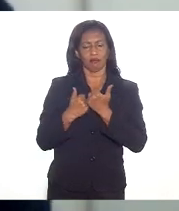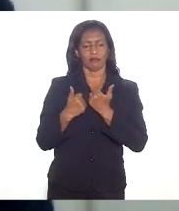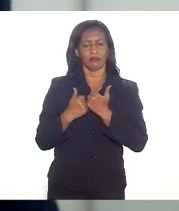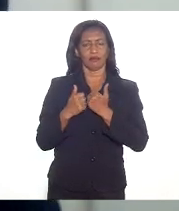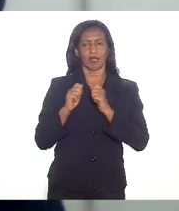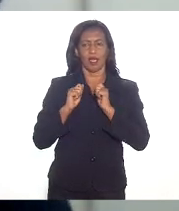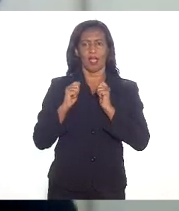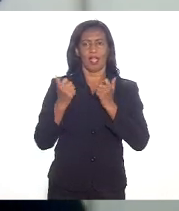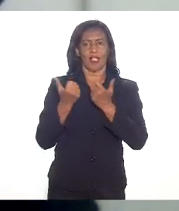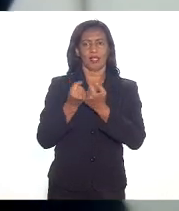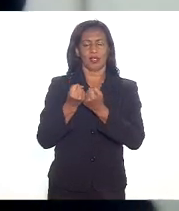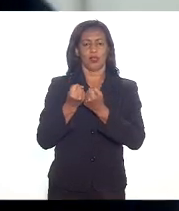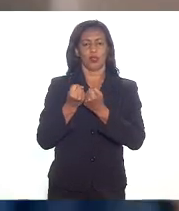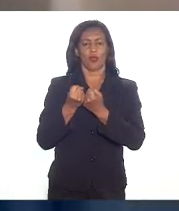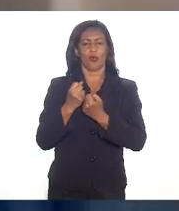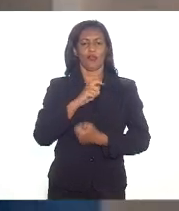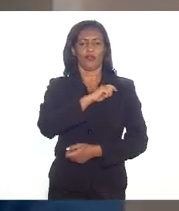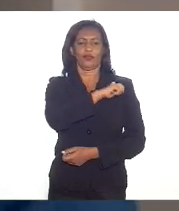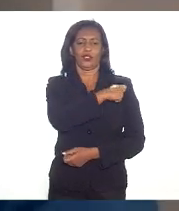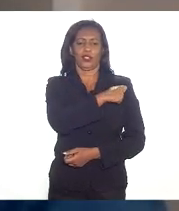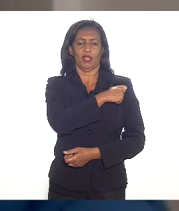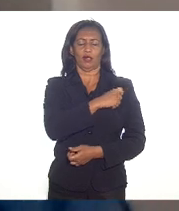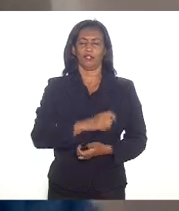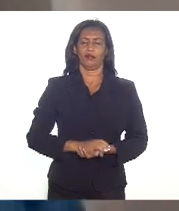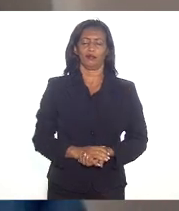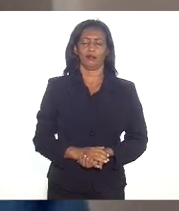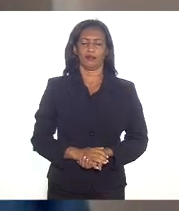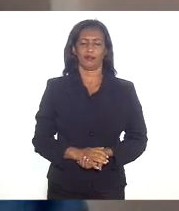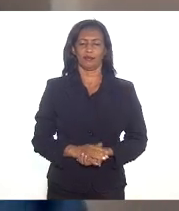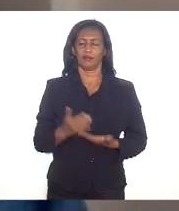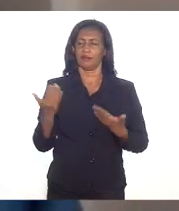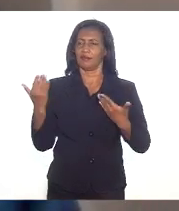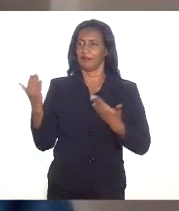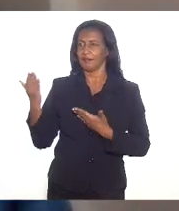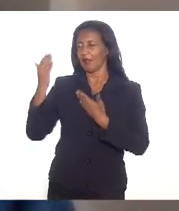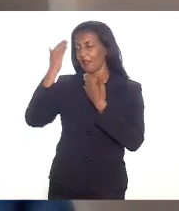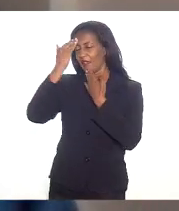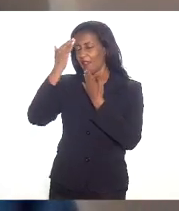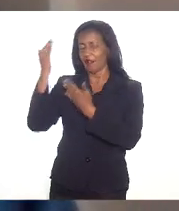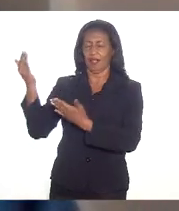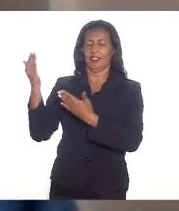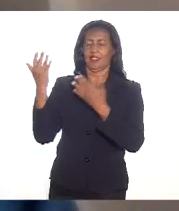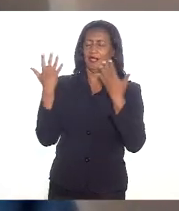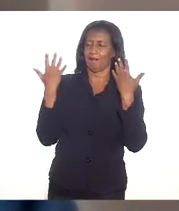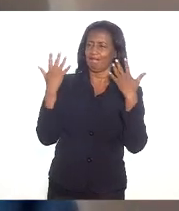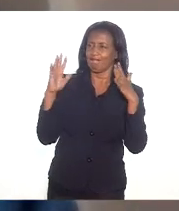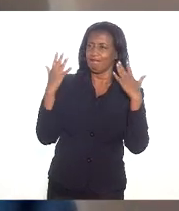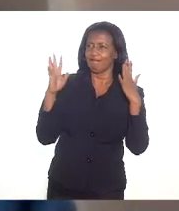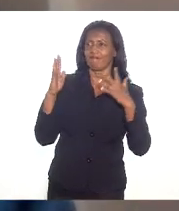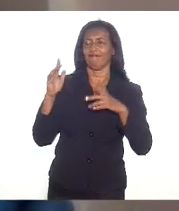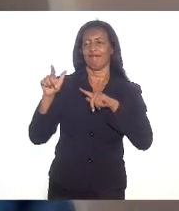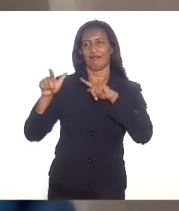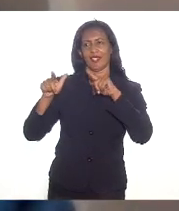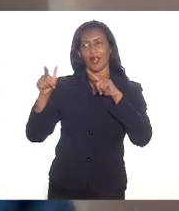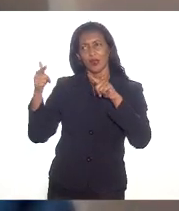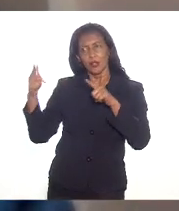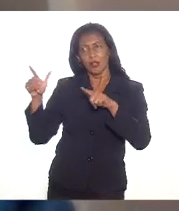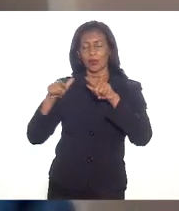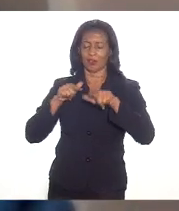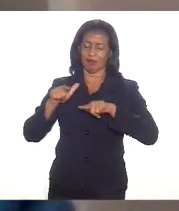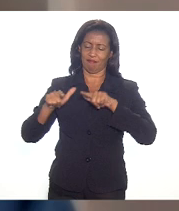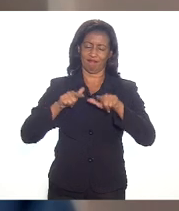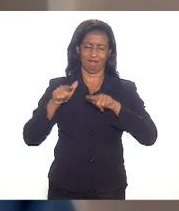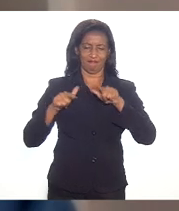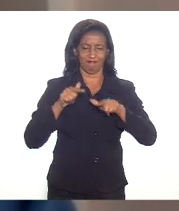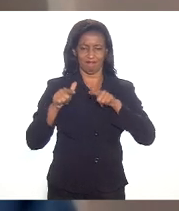favor. Agradecer aí o deputado Luiz Paulo, parabenizar o trabalho dele e